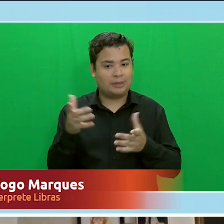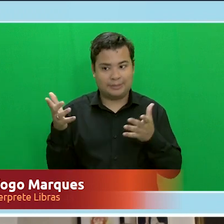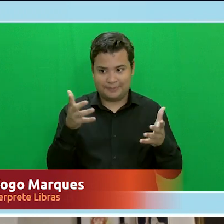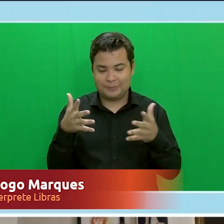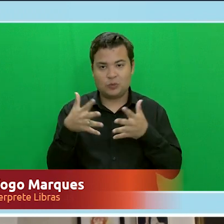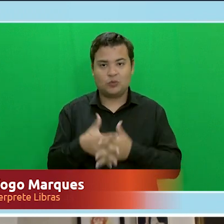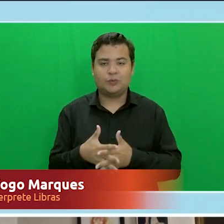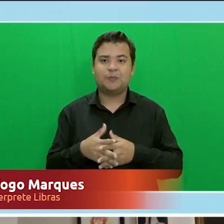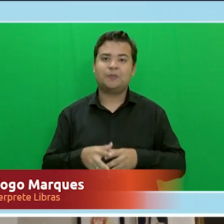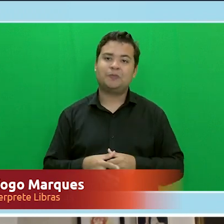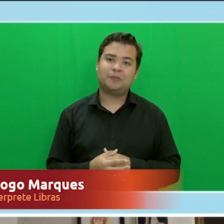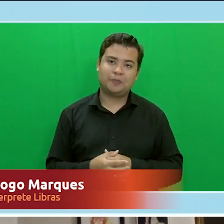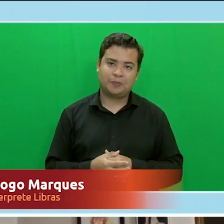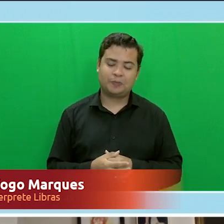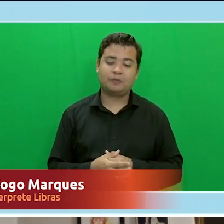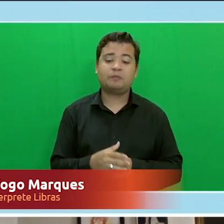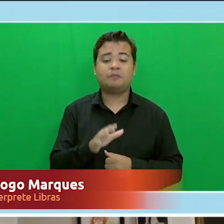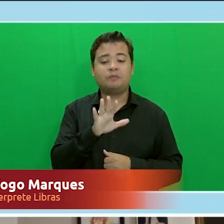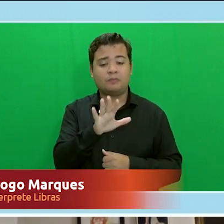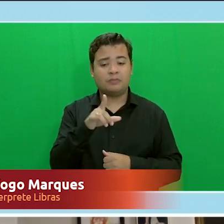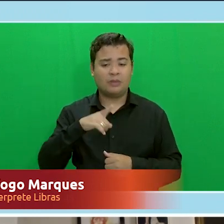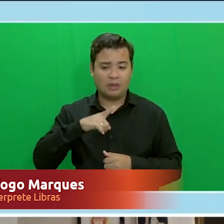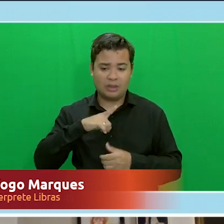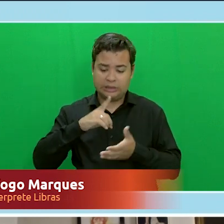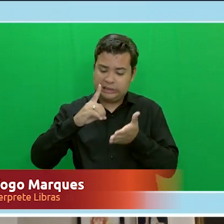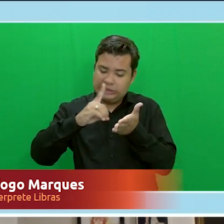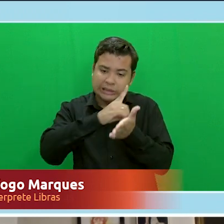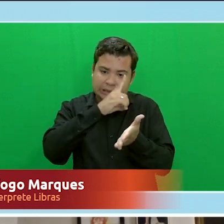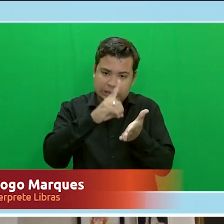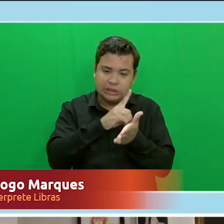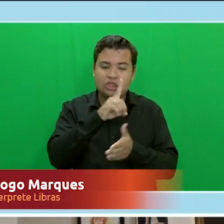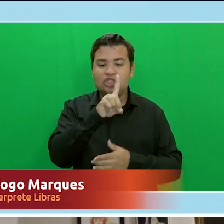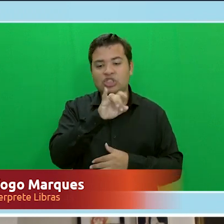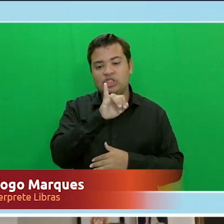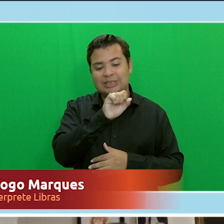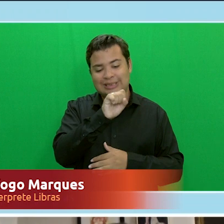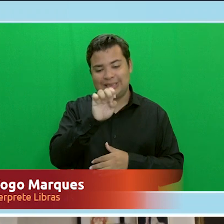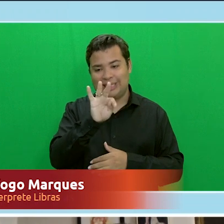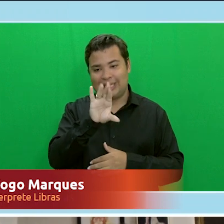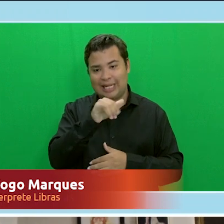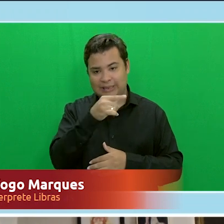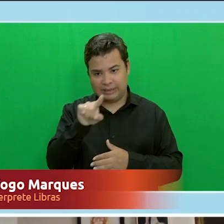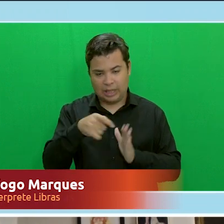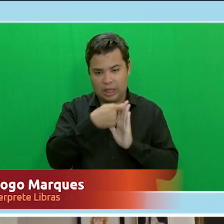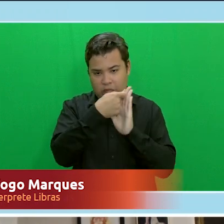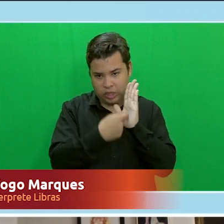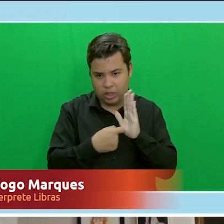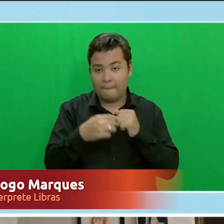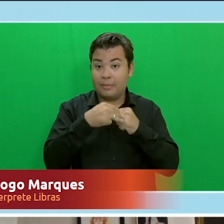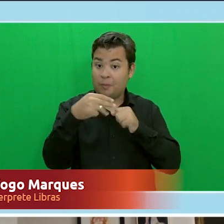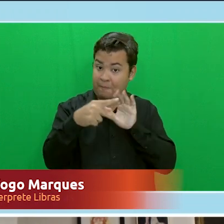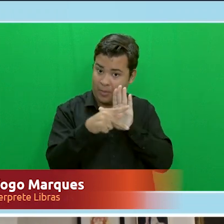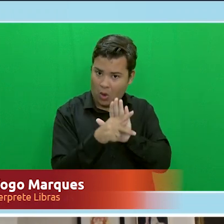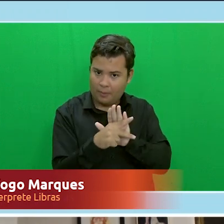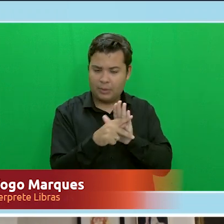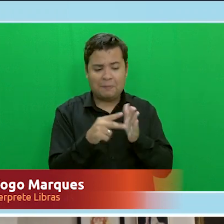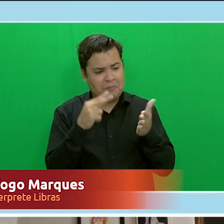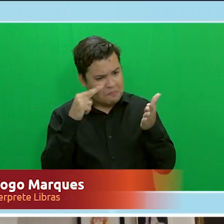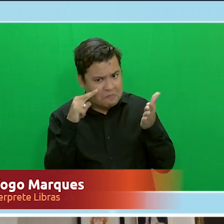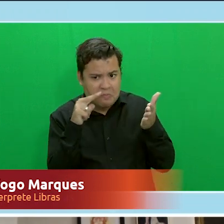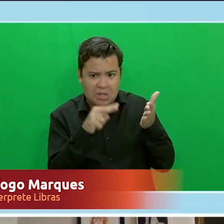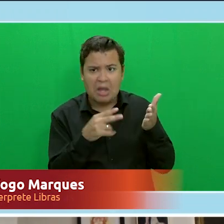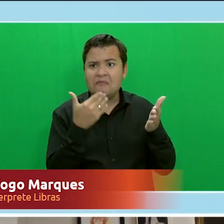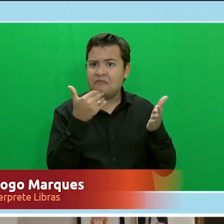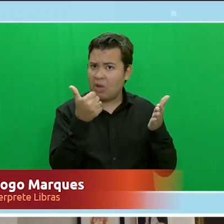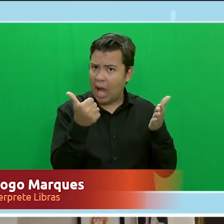no doutorado, né? E uma belíssima dissertação que vale a pena ser lida,